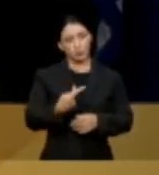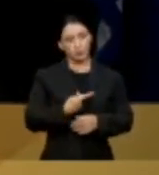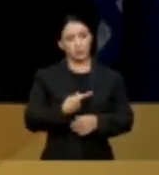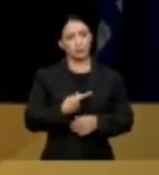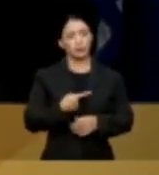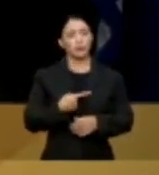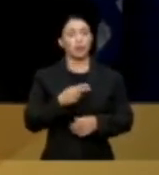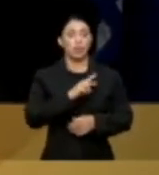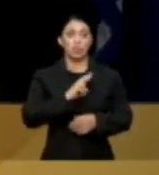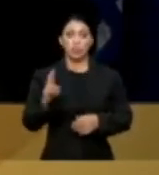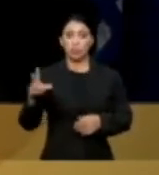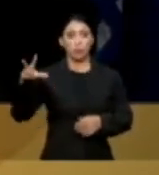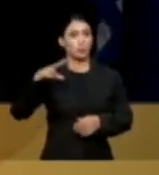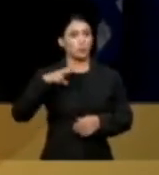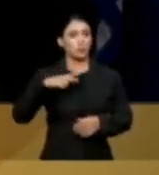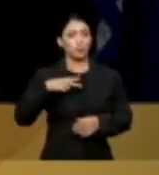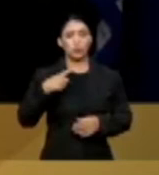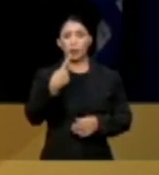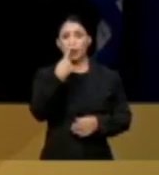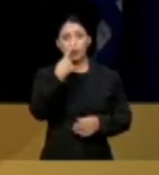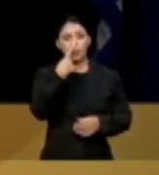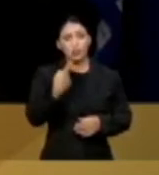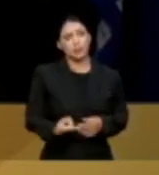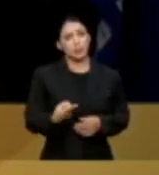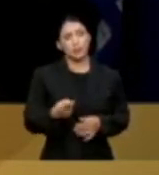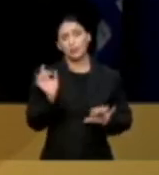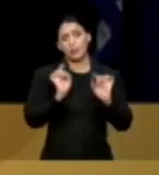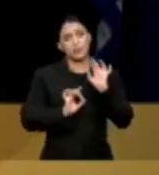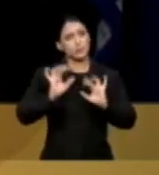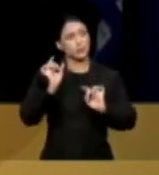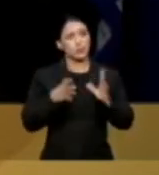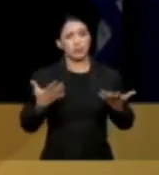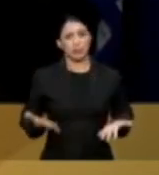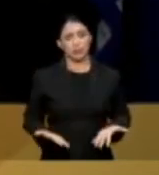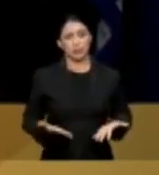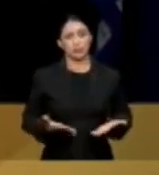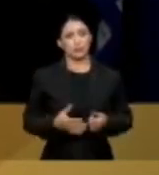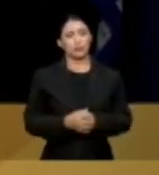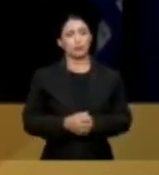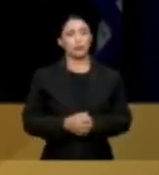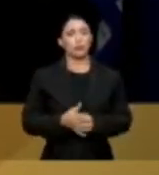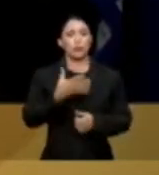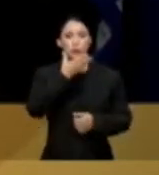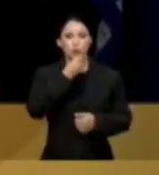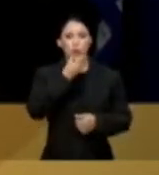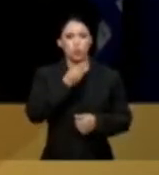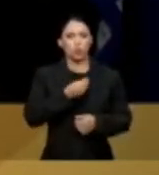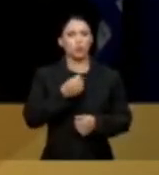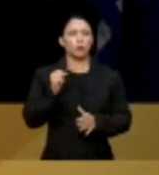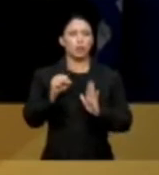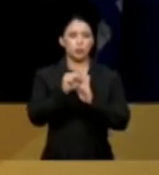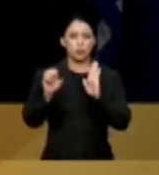uma esfera pessoal muito íntima e muito sagrada. Não fosse Jean Baudin no século